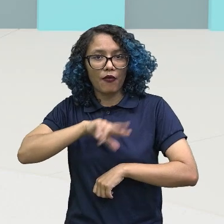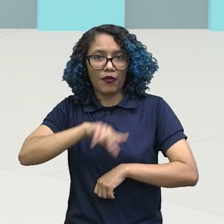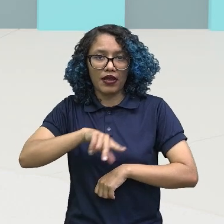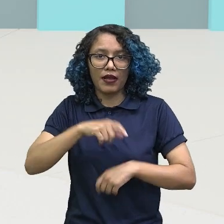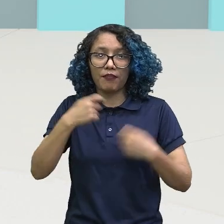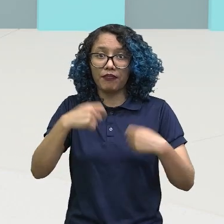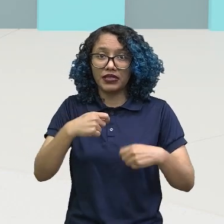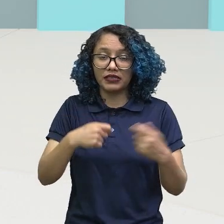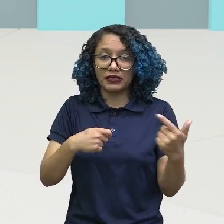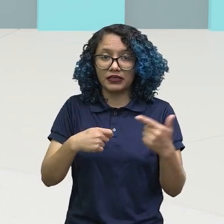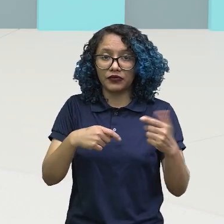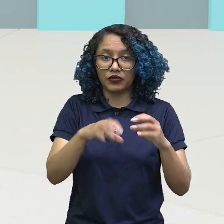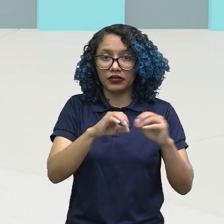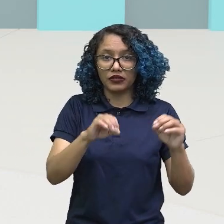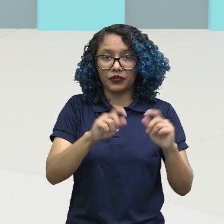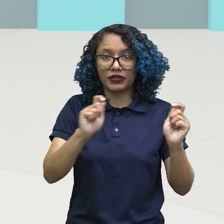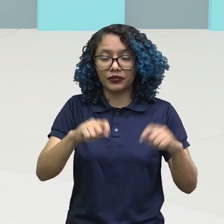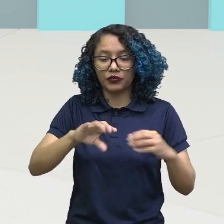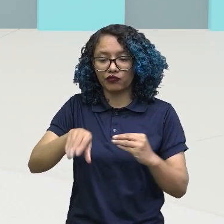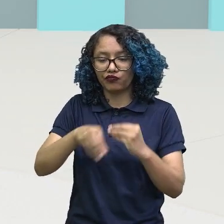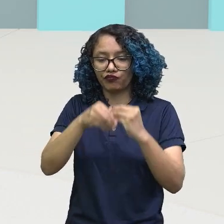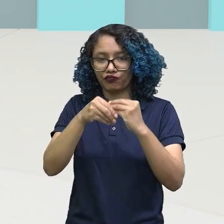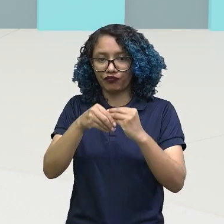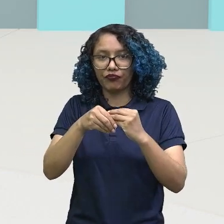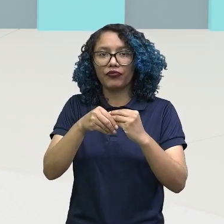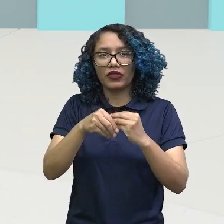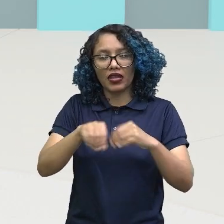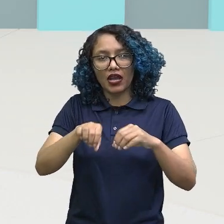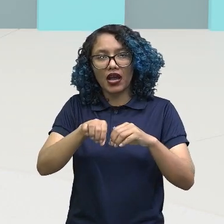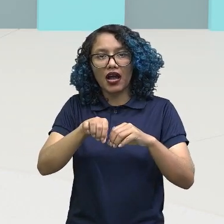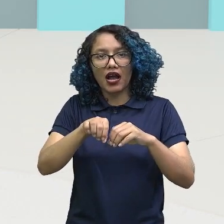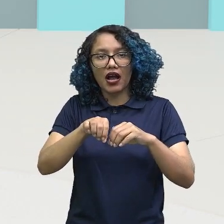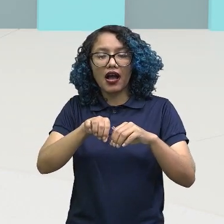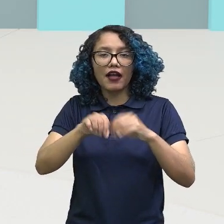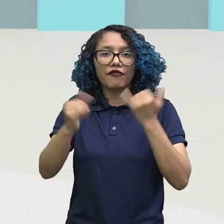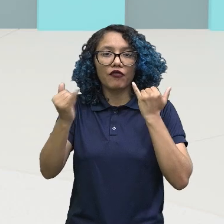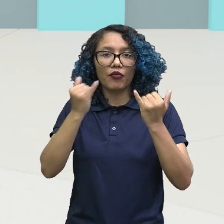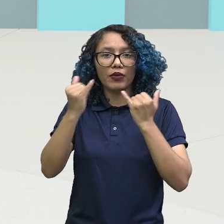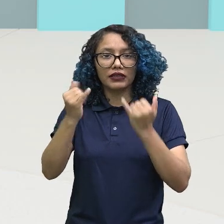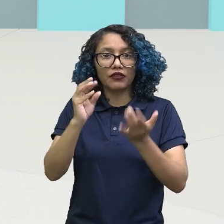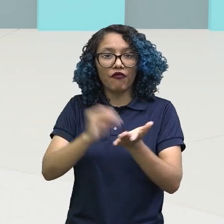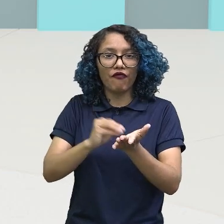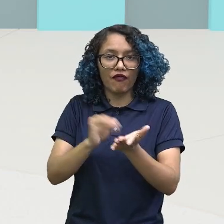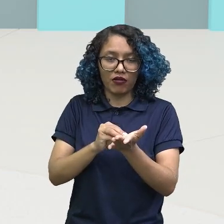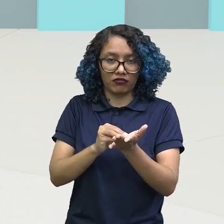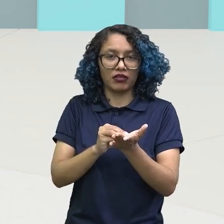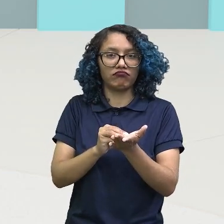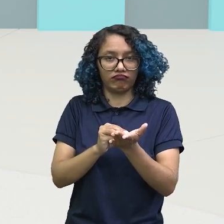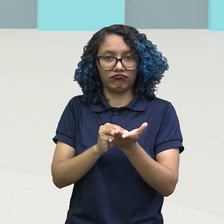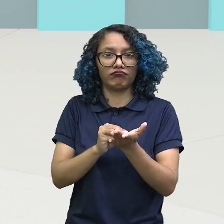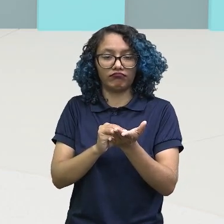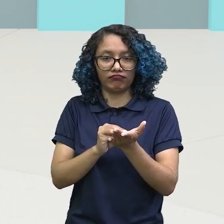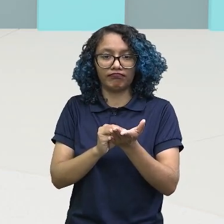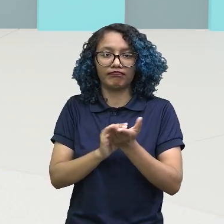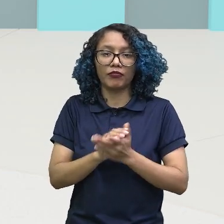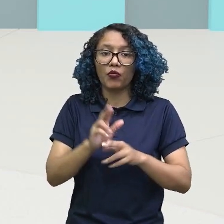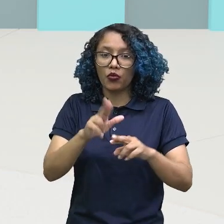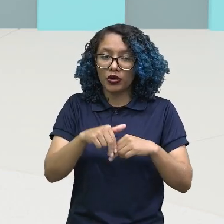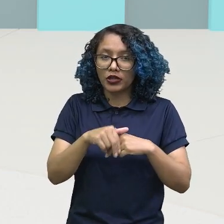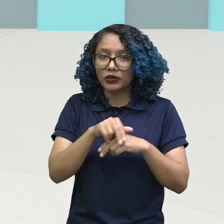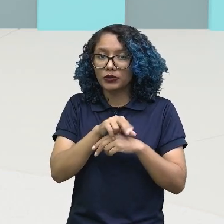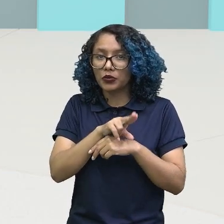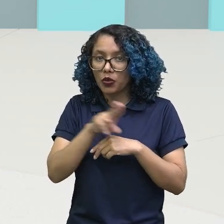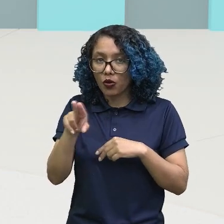da segunda oração para complementar a informação que está incompleta na primeira oração. Então, por isso elas são chamadas